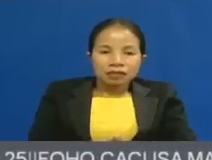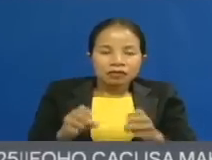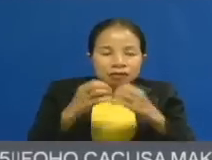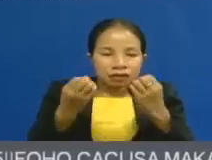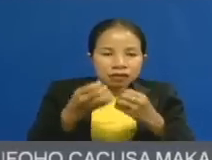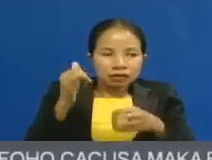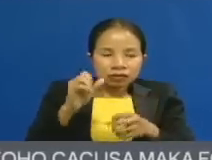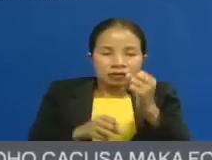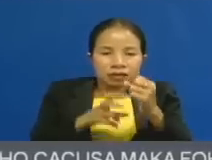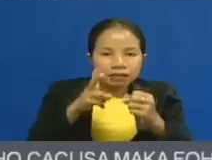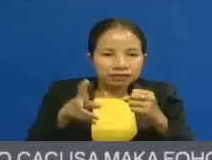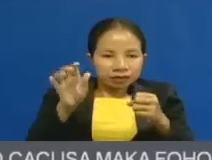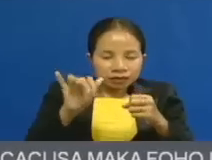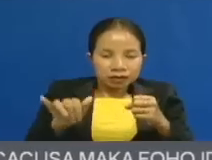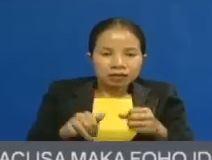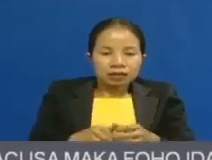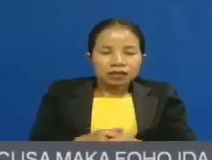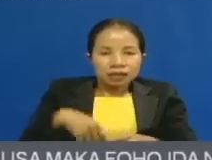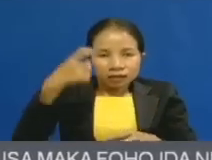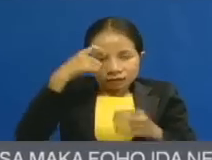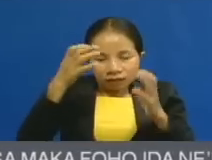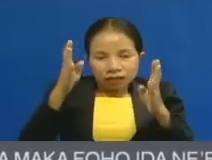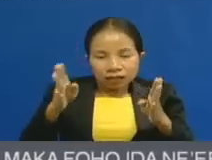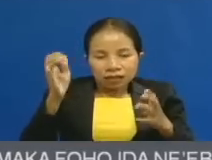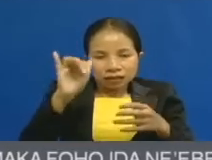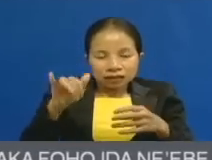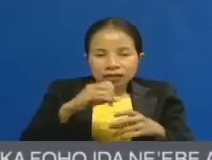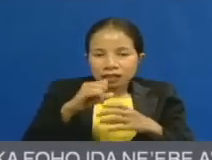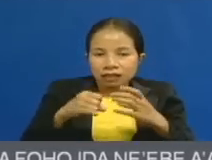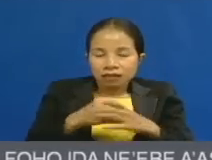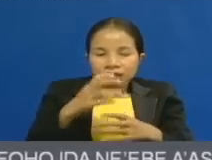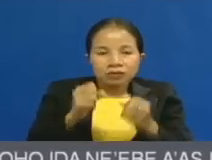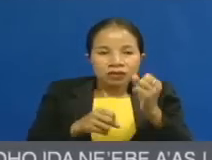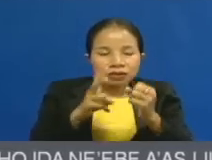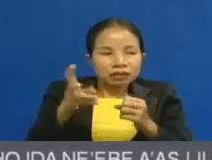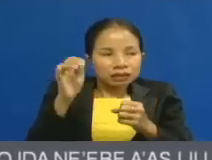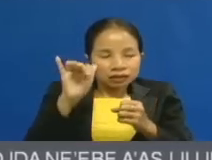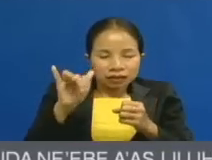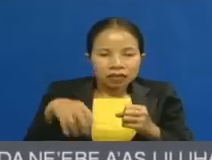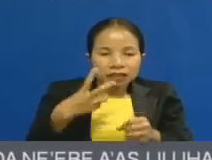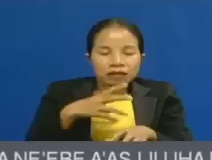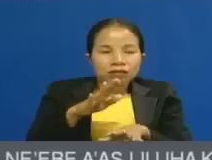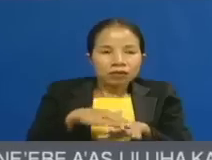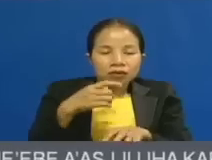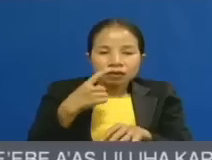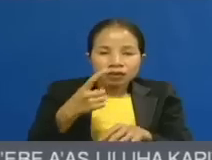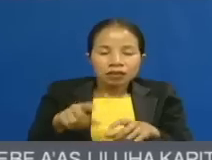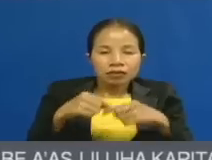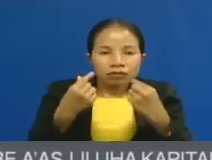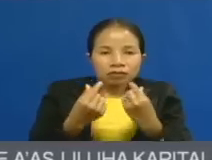Sira, sociedade civil Sira, acadêmico Sira, incluindo uma sociedade Sira, mesmo que Itabolo Diham,